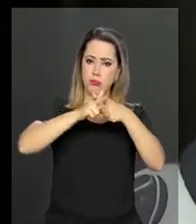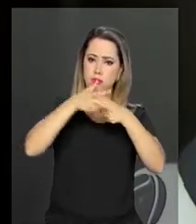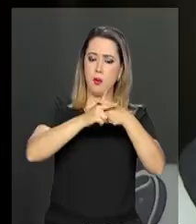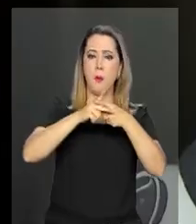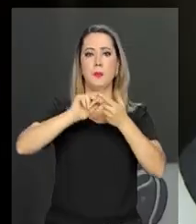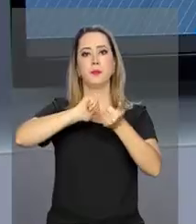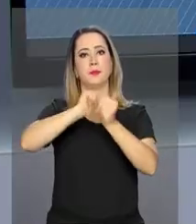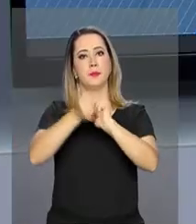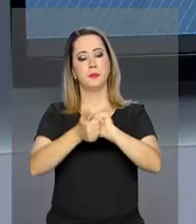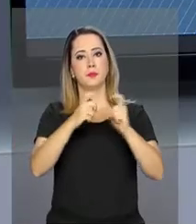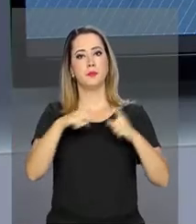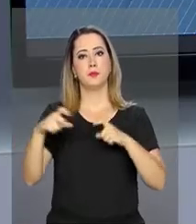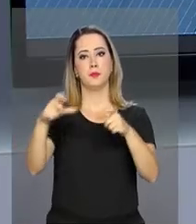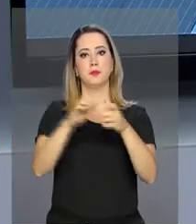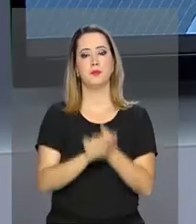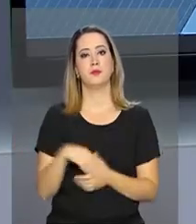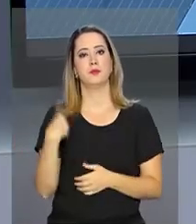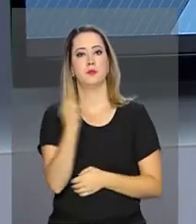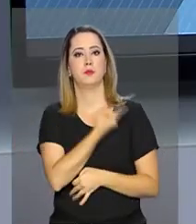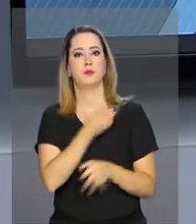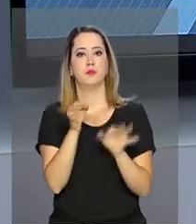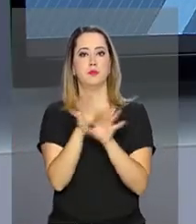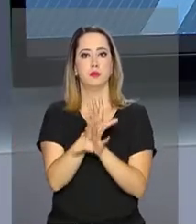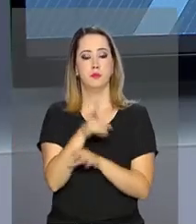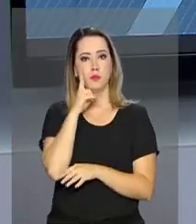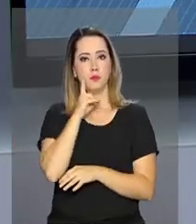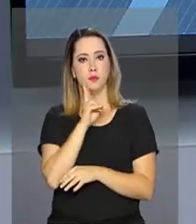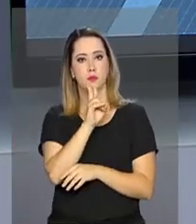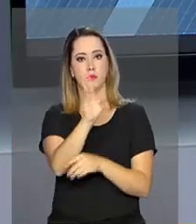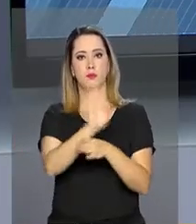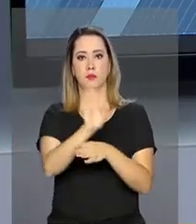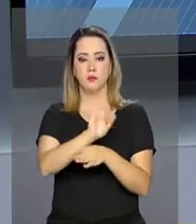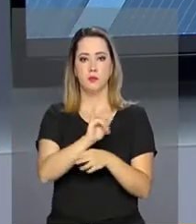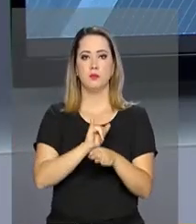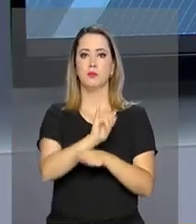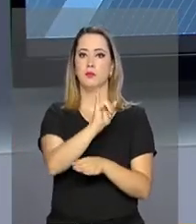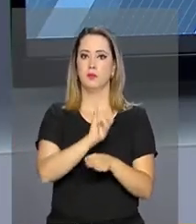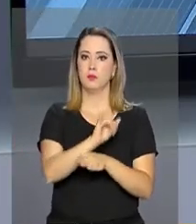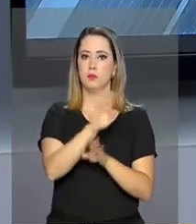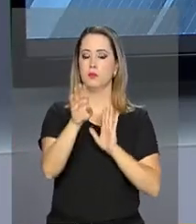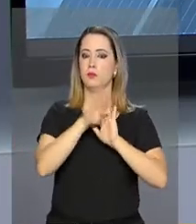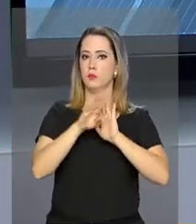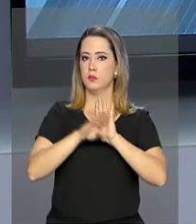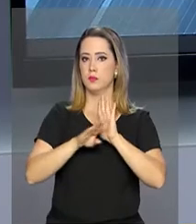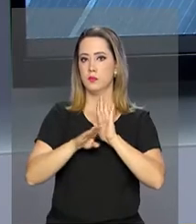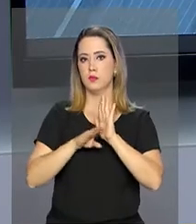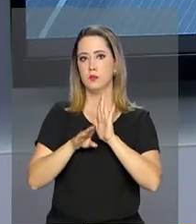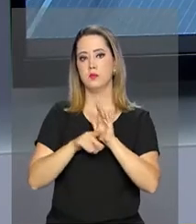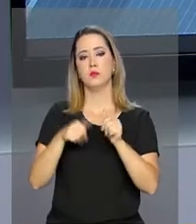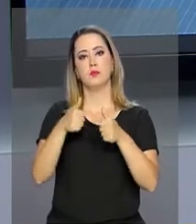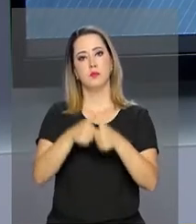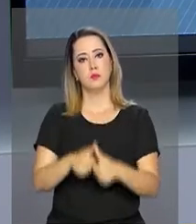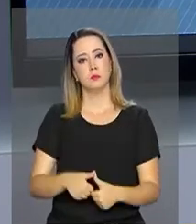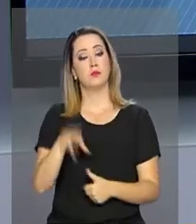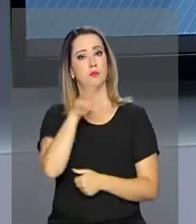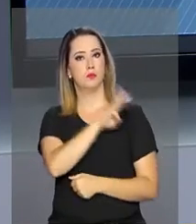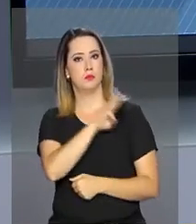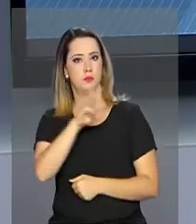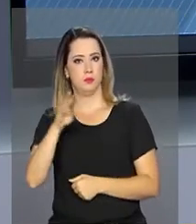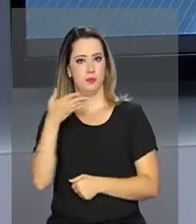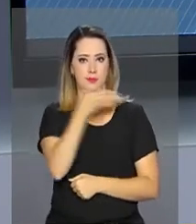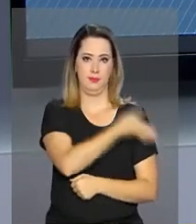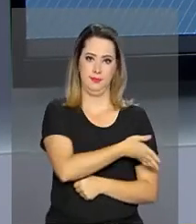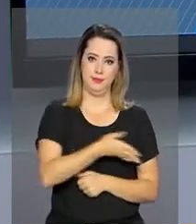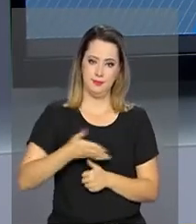esportivas nós ficamos por aqui você pode rever as reportagens no youtube e toda a nossa programação também